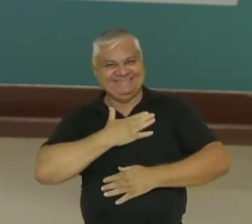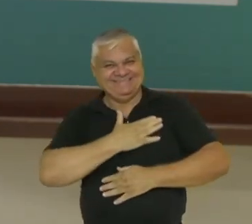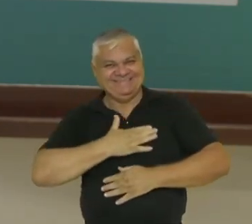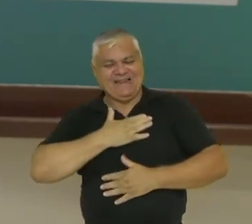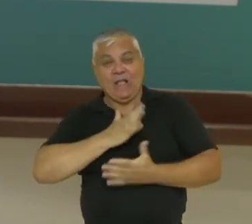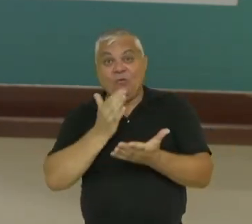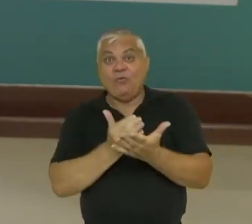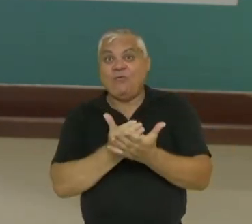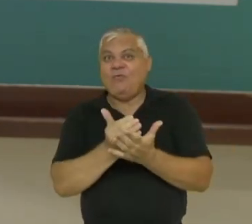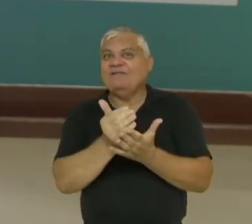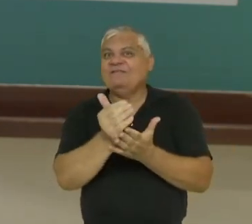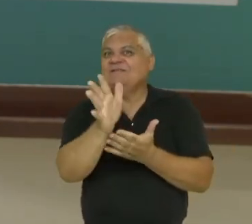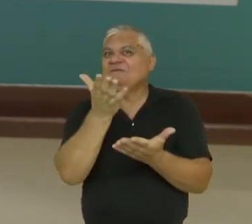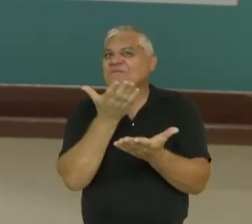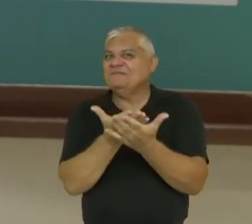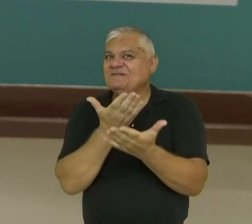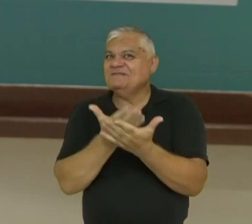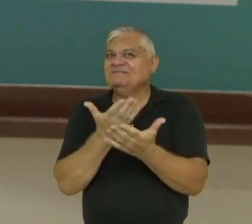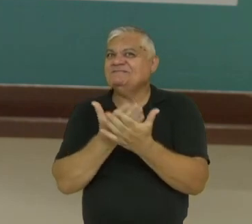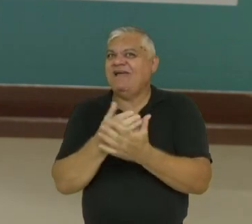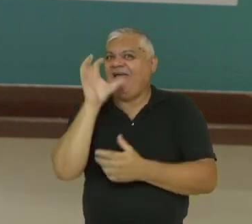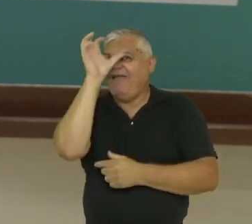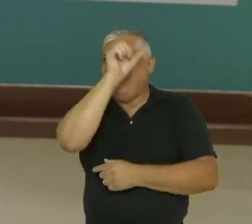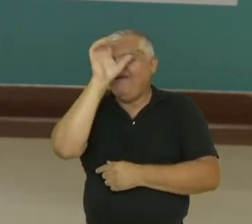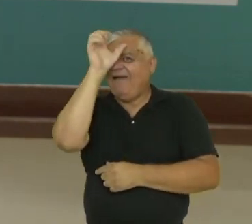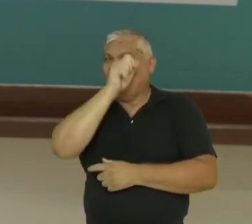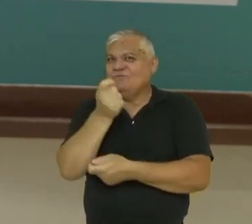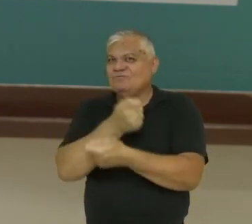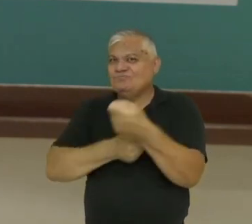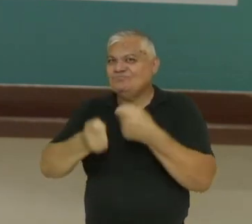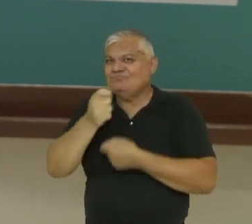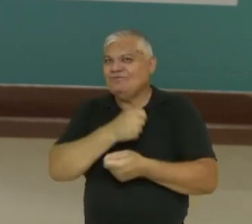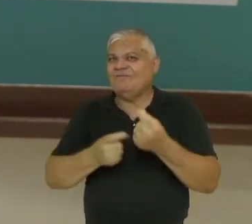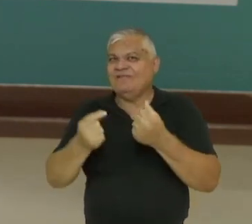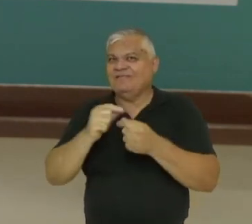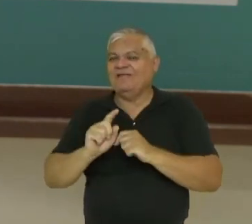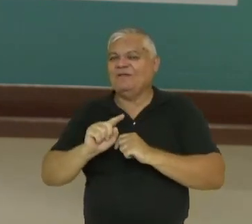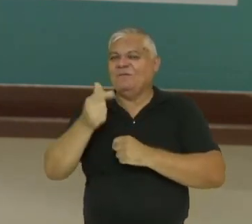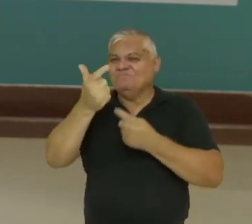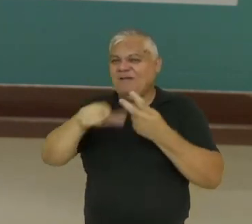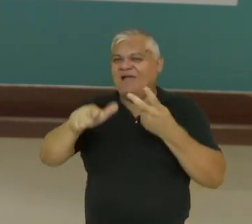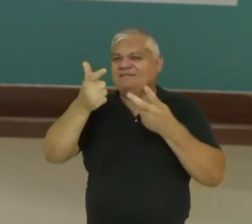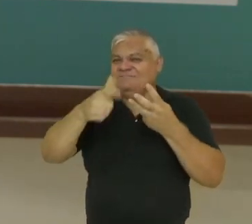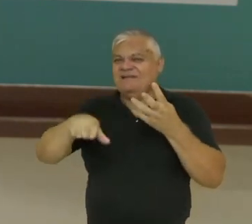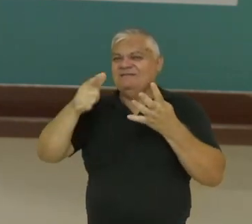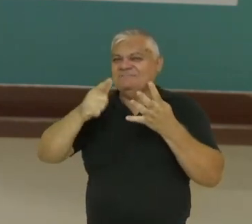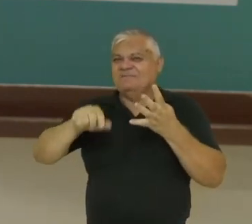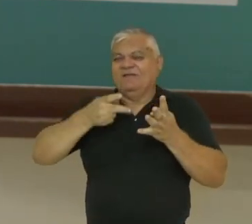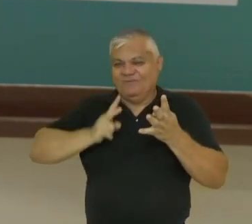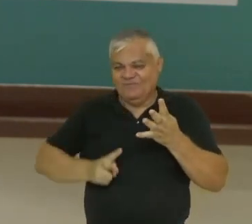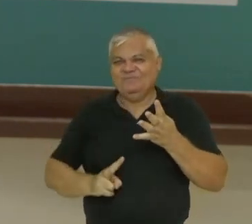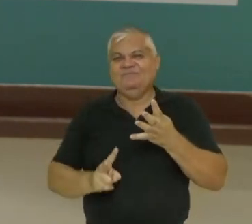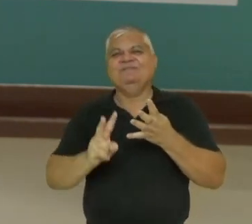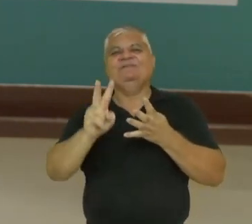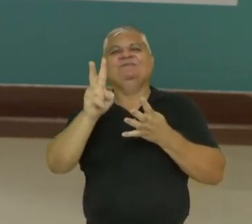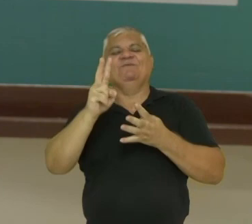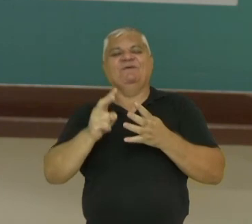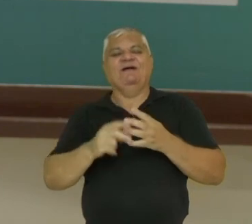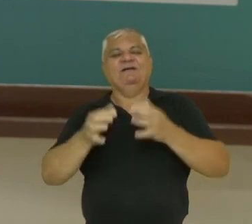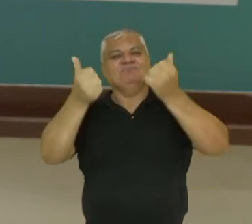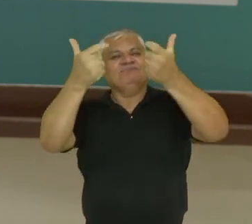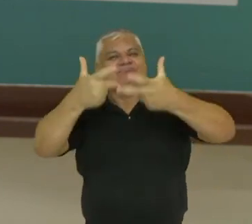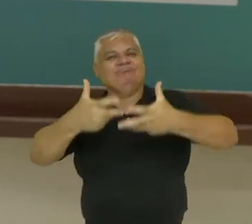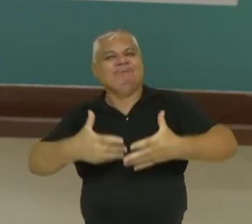respeito das desmistificações das crenças em relação ao dinheiro e os questionamentos de comportamentos e ideias que limitam o